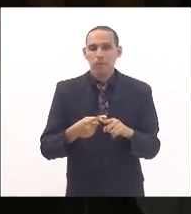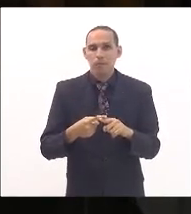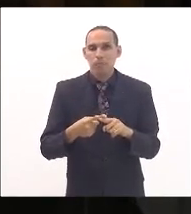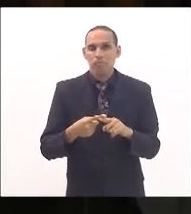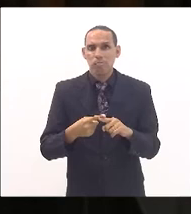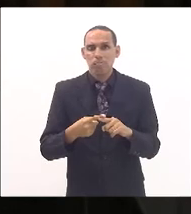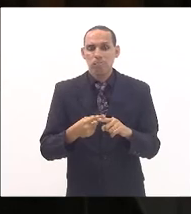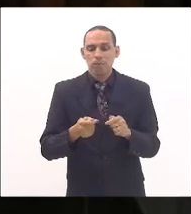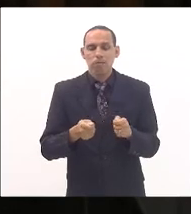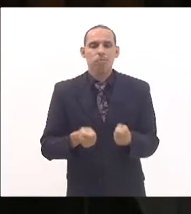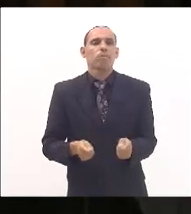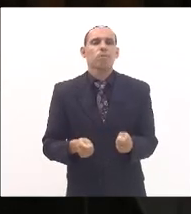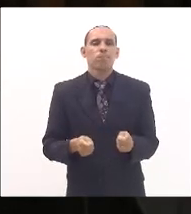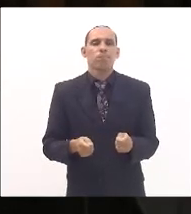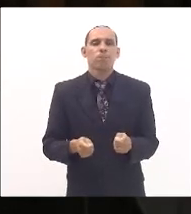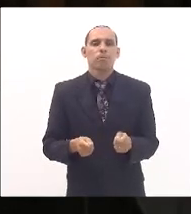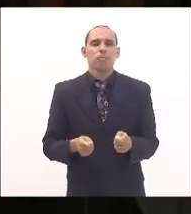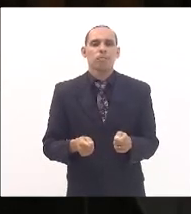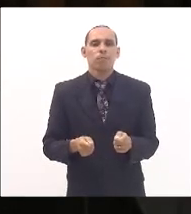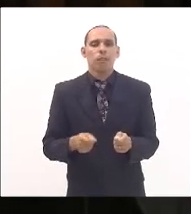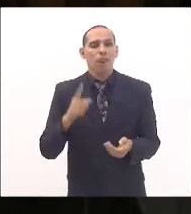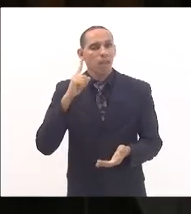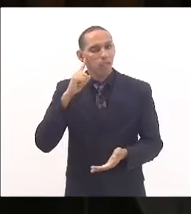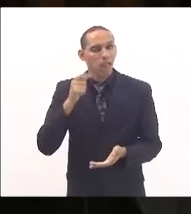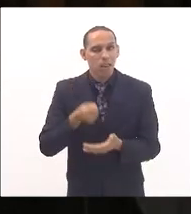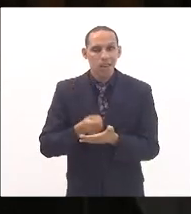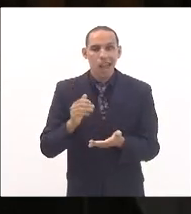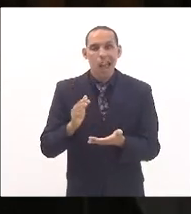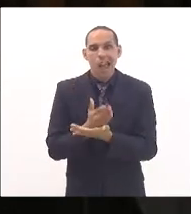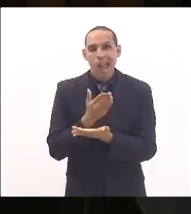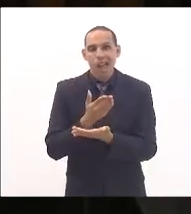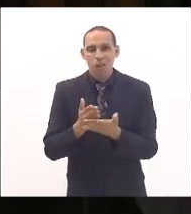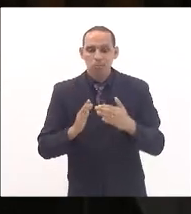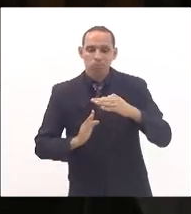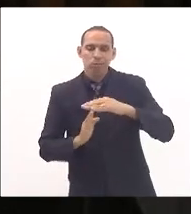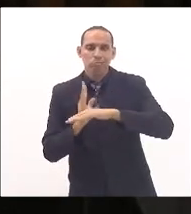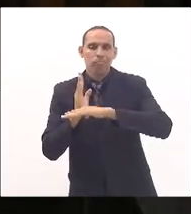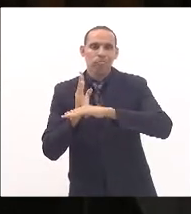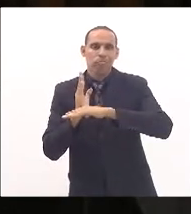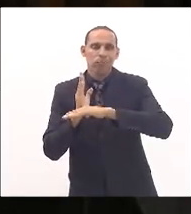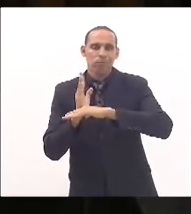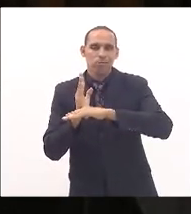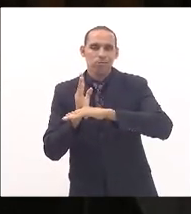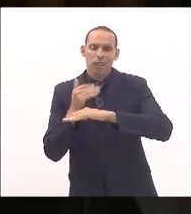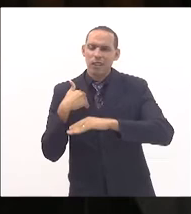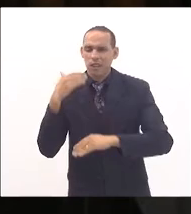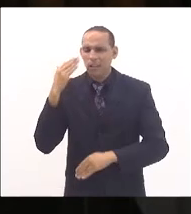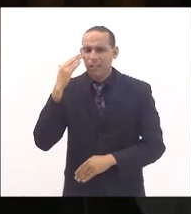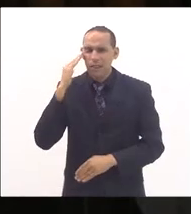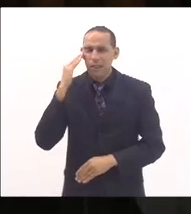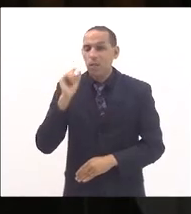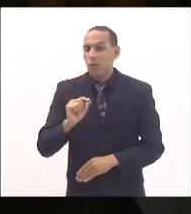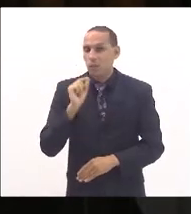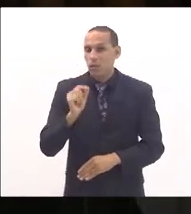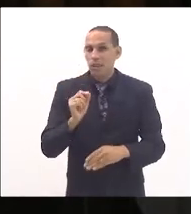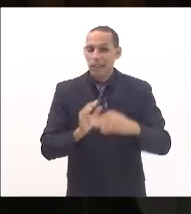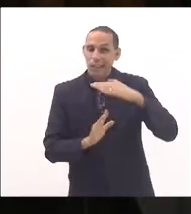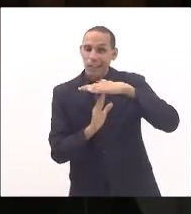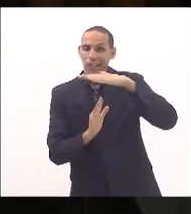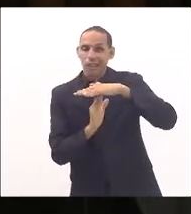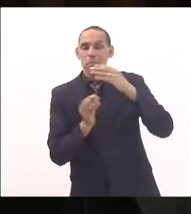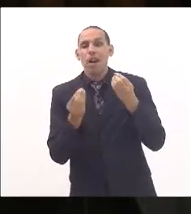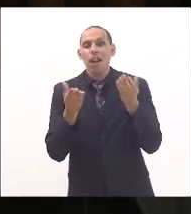uma possibilidade, né, de uma parte dos servidores passar o teto. E eu entendo que o teto é justamente para diminuir